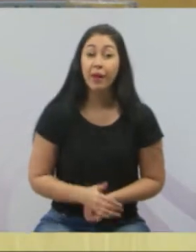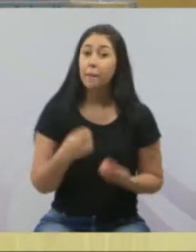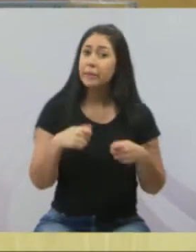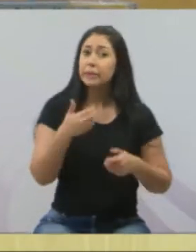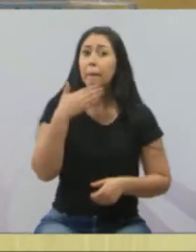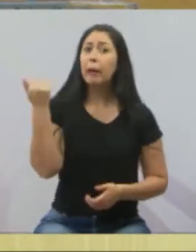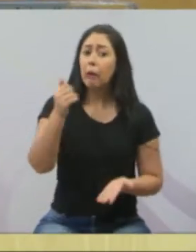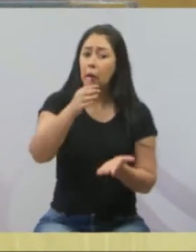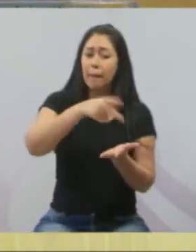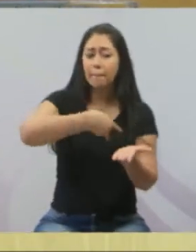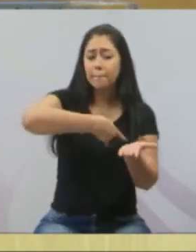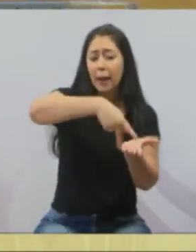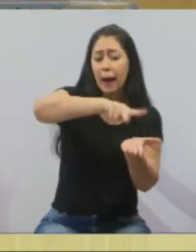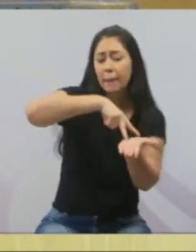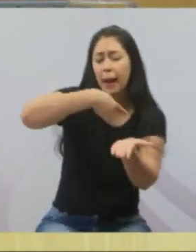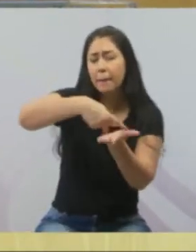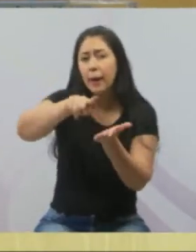227.